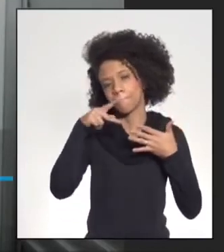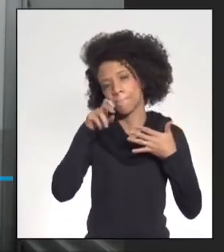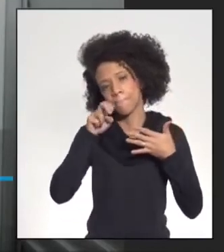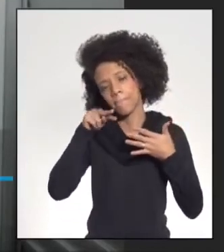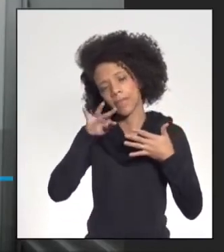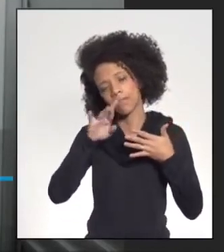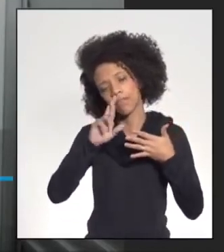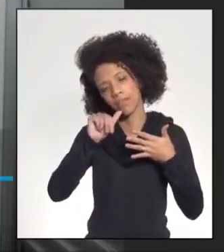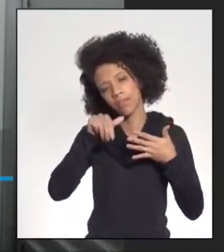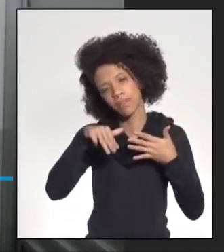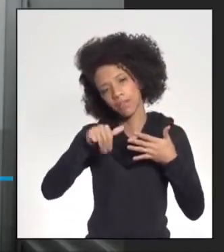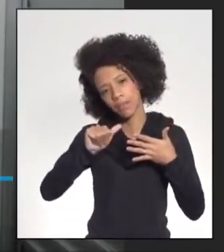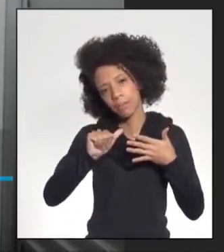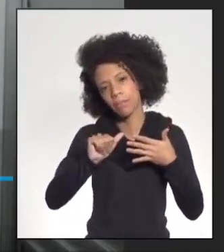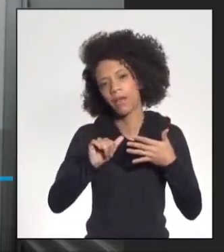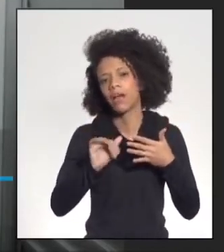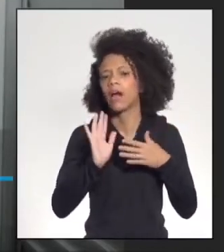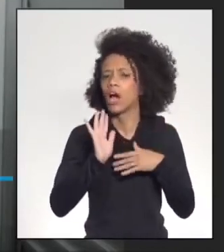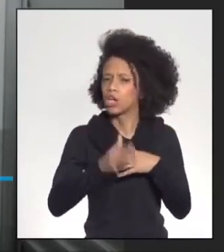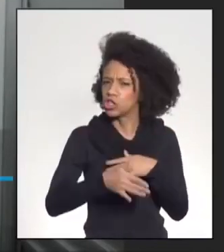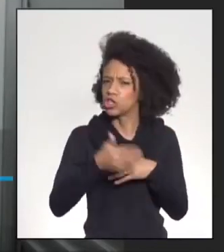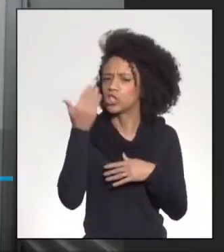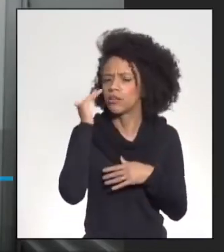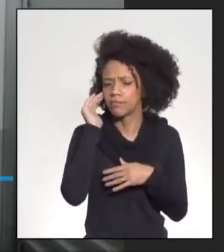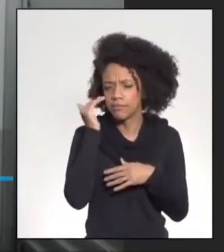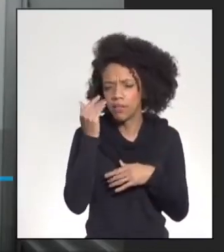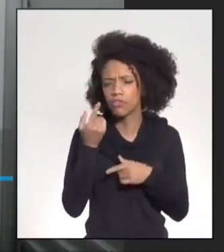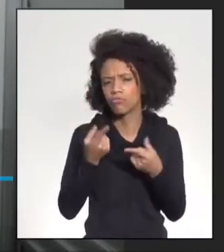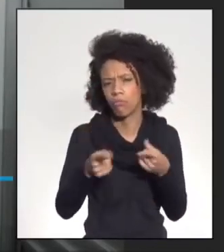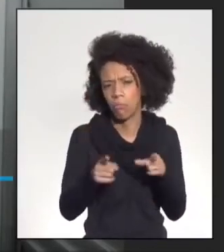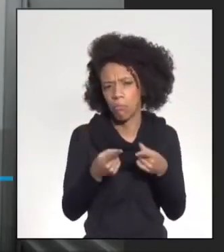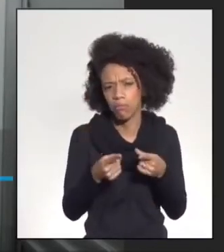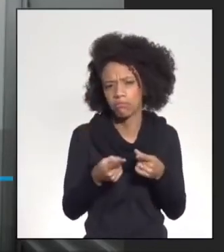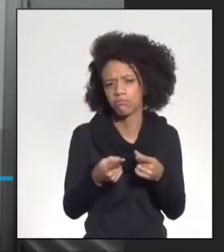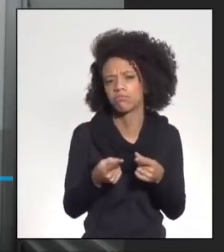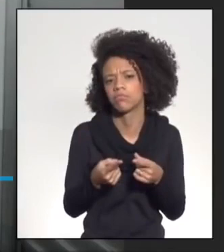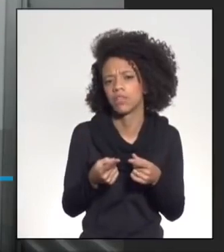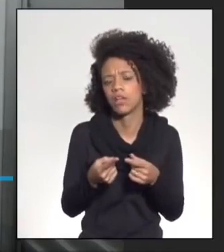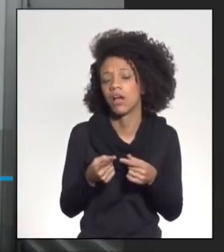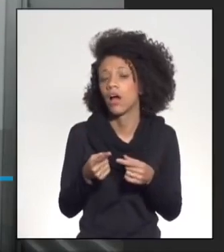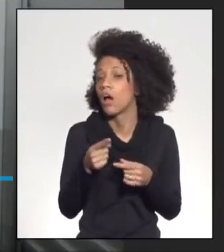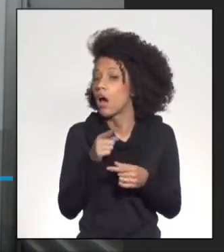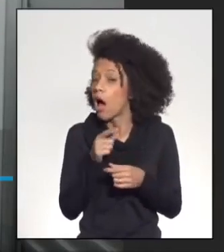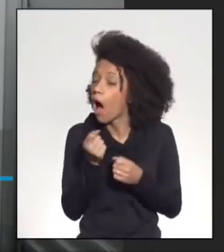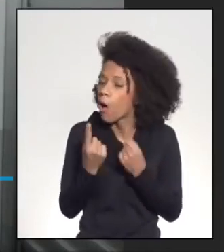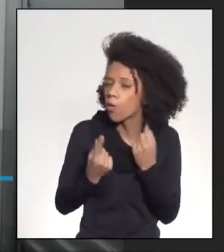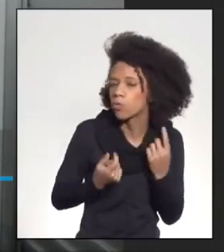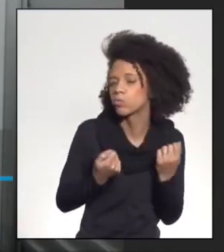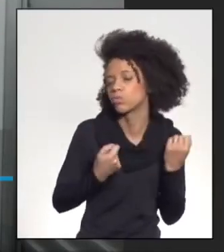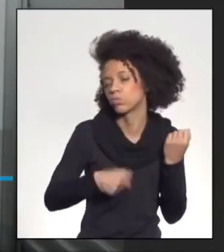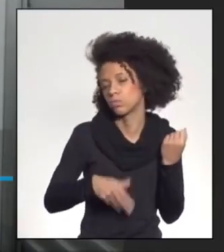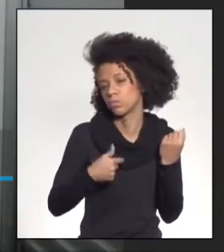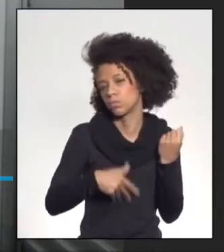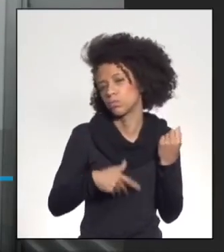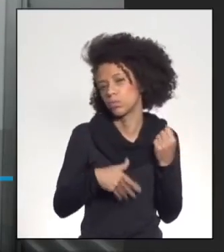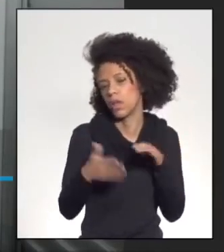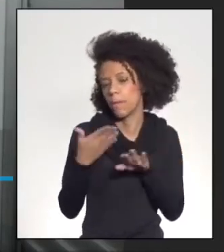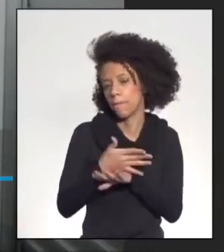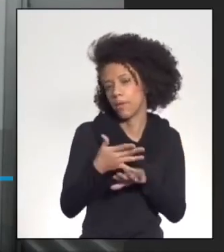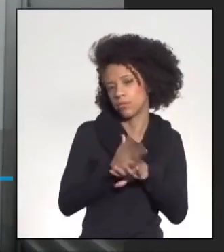difíceis, com certeza já são pessoas que já lidam com música. Muitos de vocês tocam algum instrumento, participam de algum